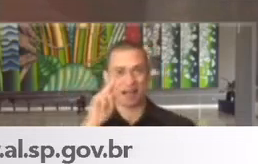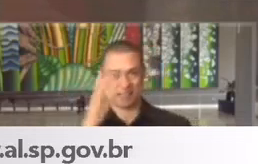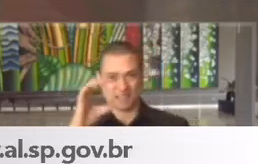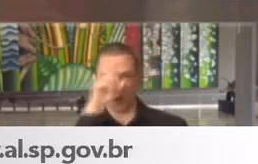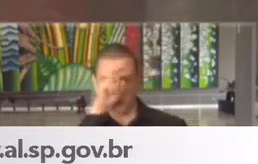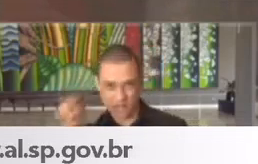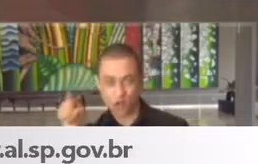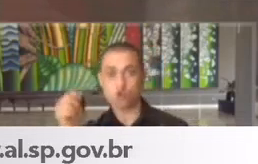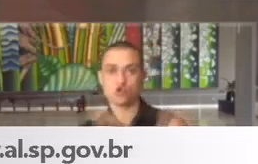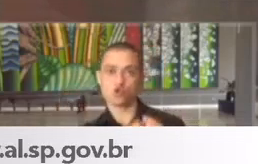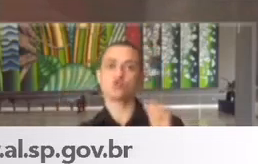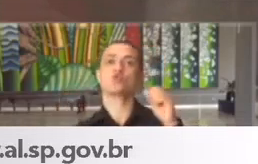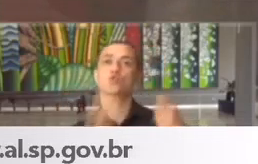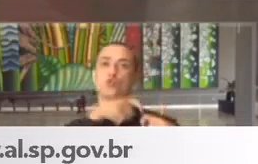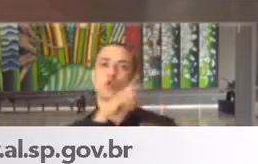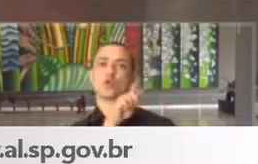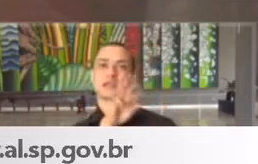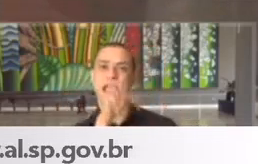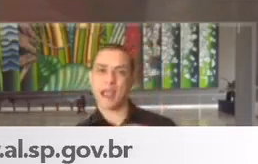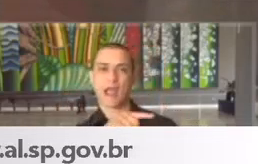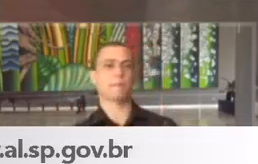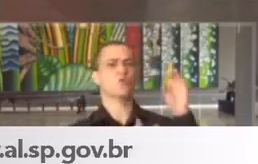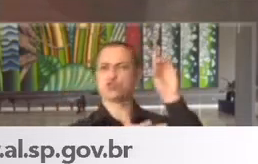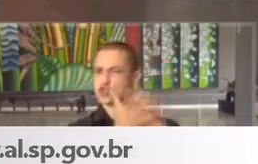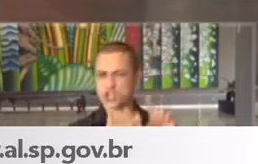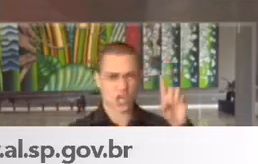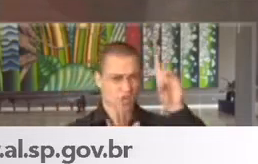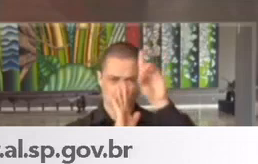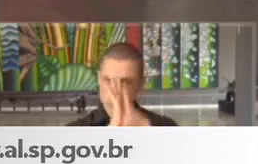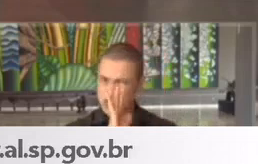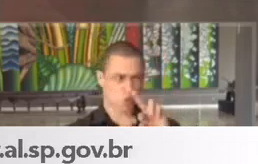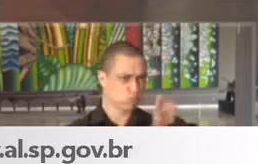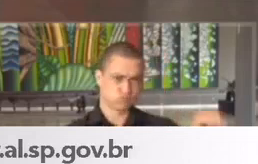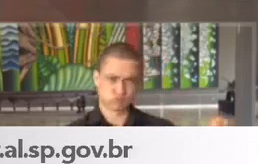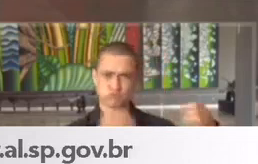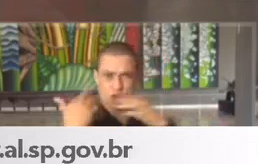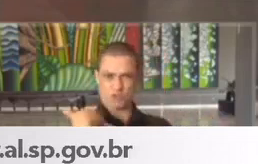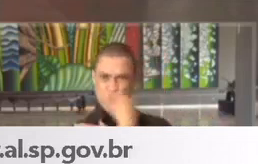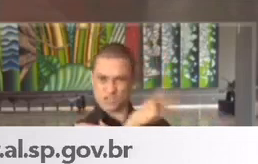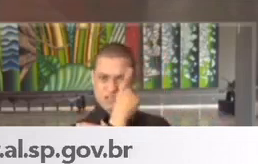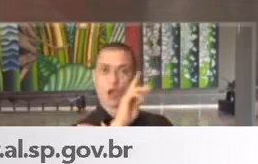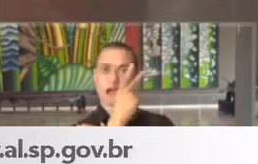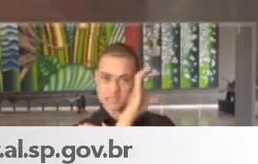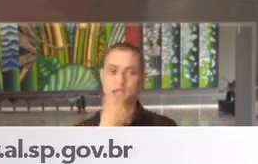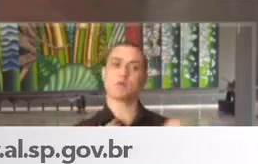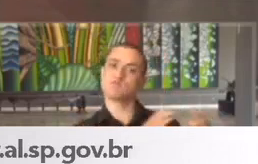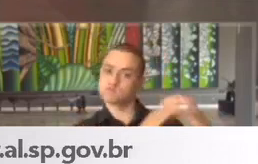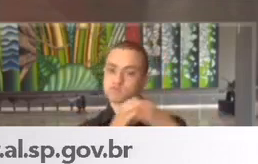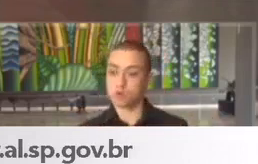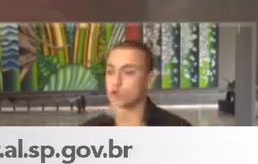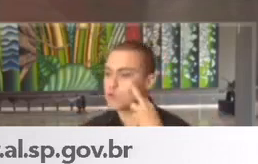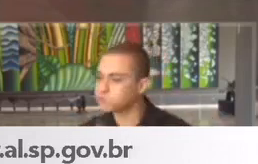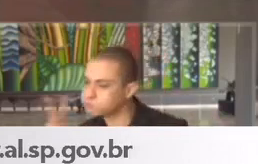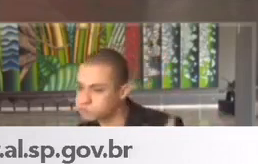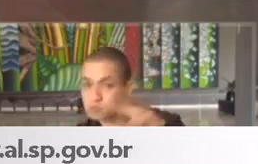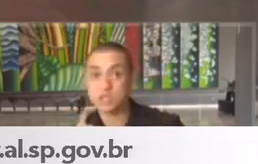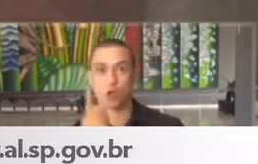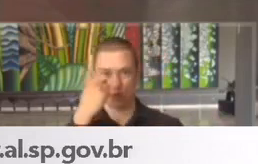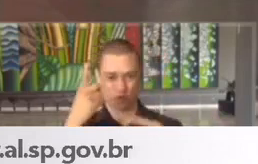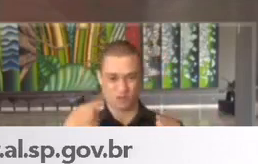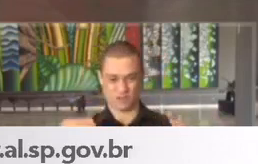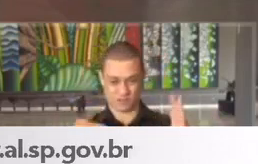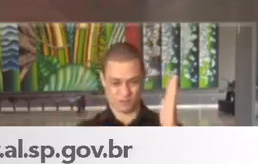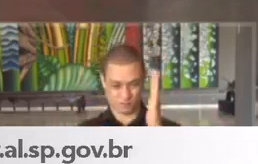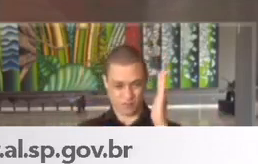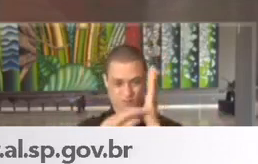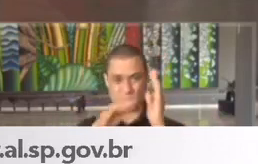o Dr. Davi Wipp, os diretores clínicos e gestores do Hospital das Clínicas. Nós temos um andar completo que foi